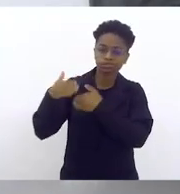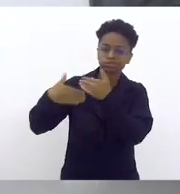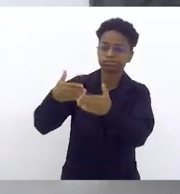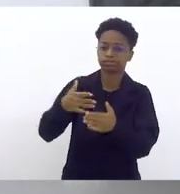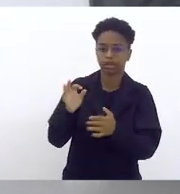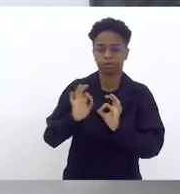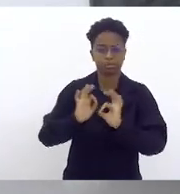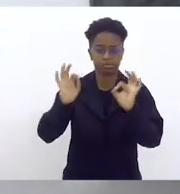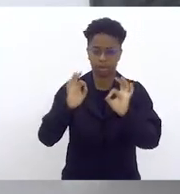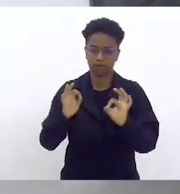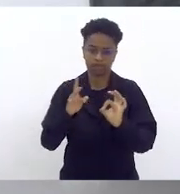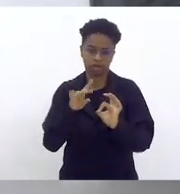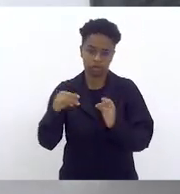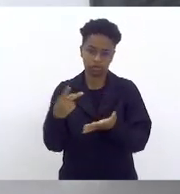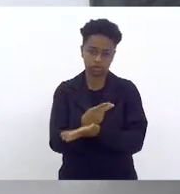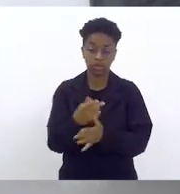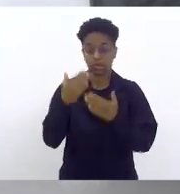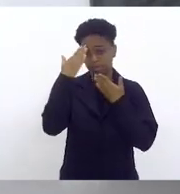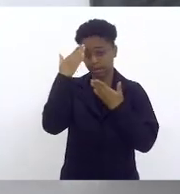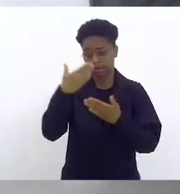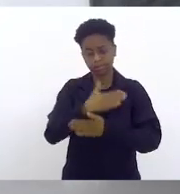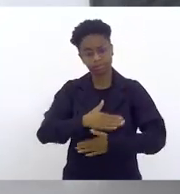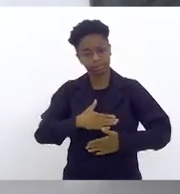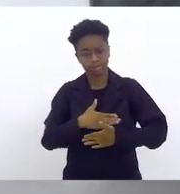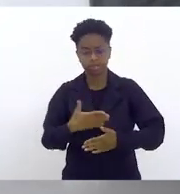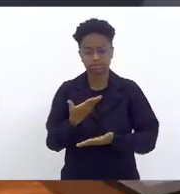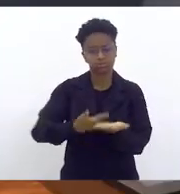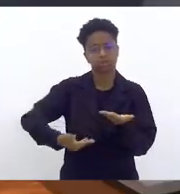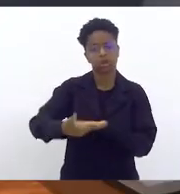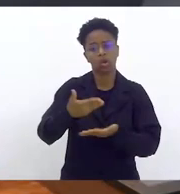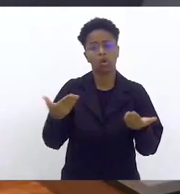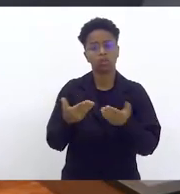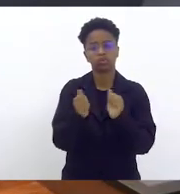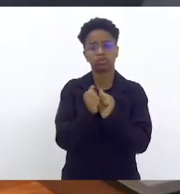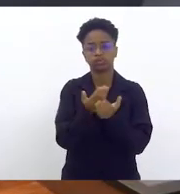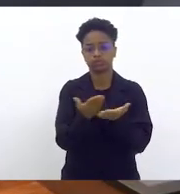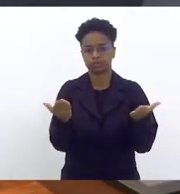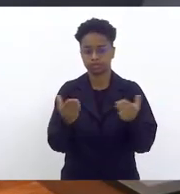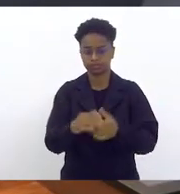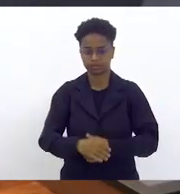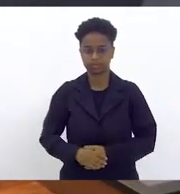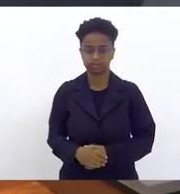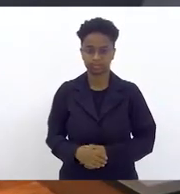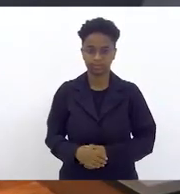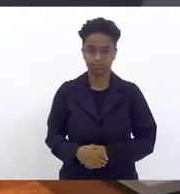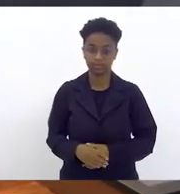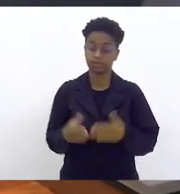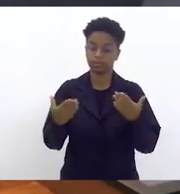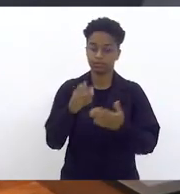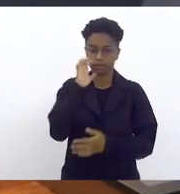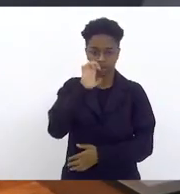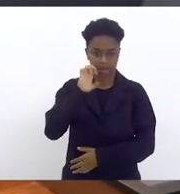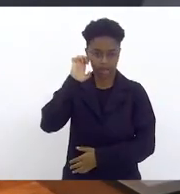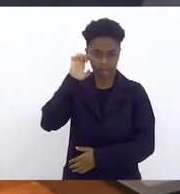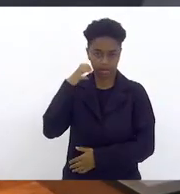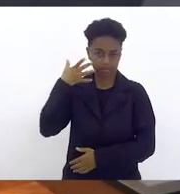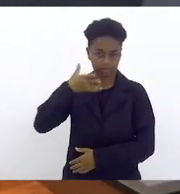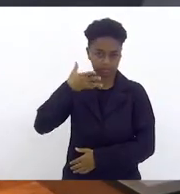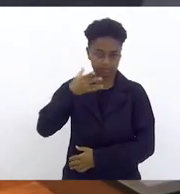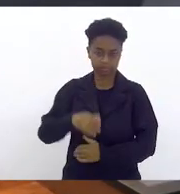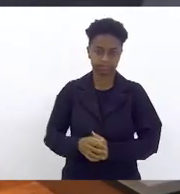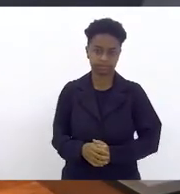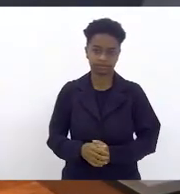obrigada é um prazer poder compartilhar essa manhã com todos e todos deputada Érica com a